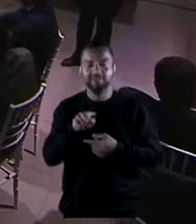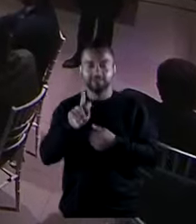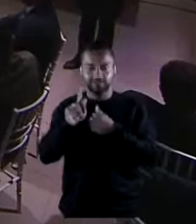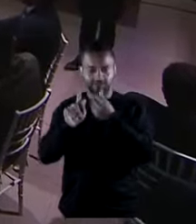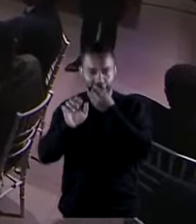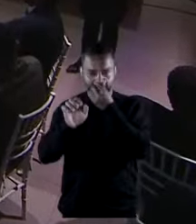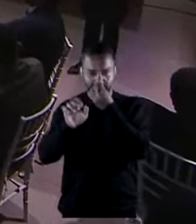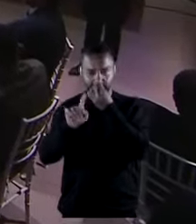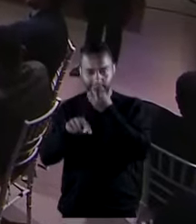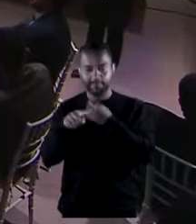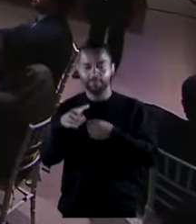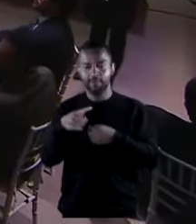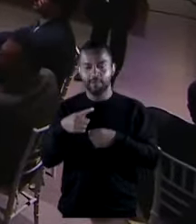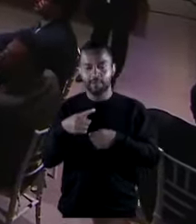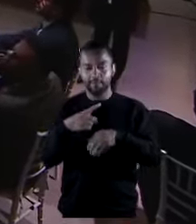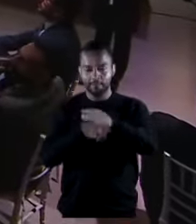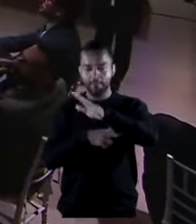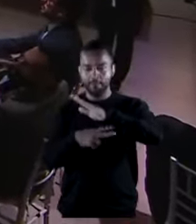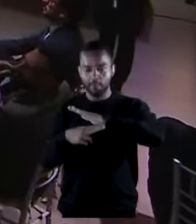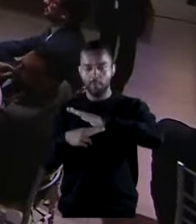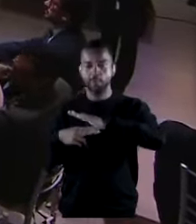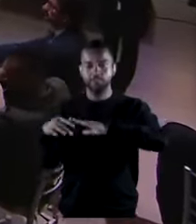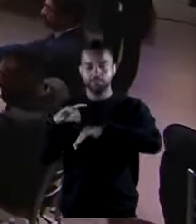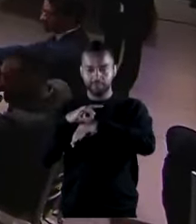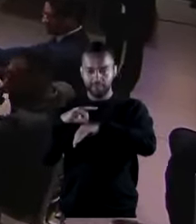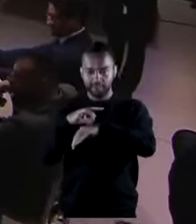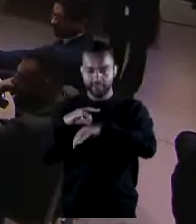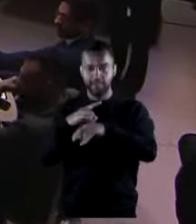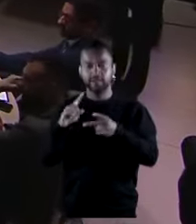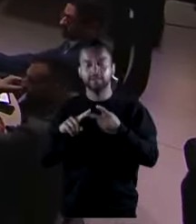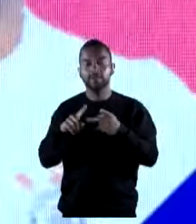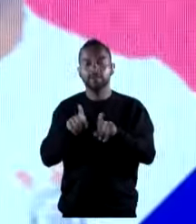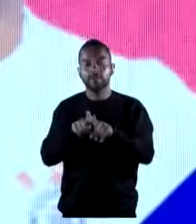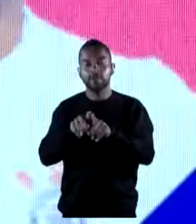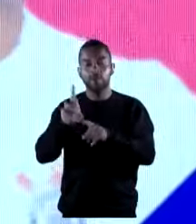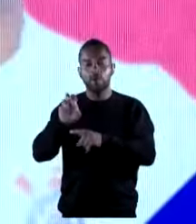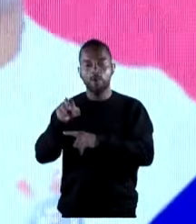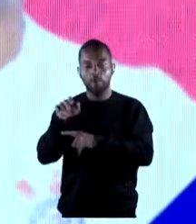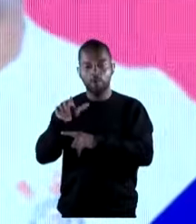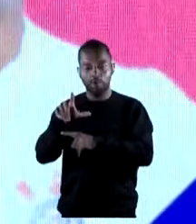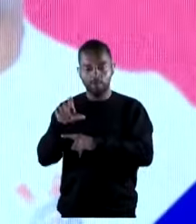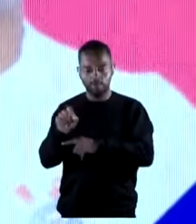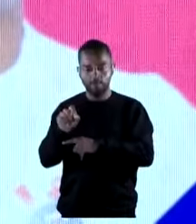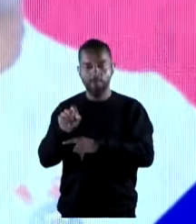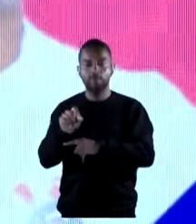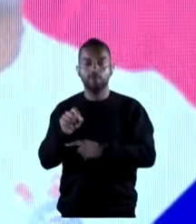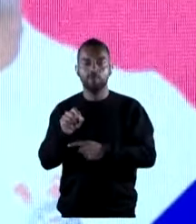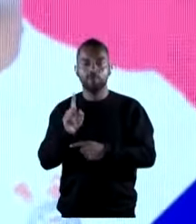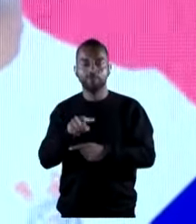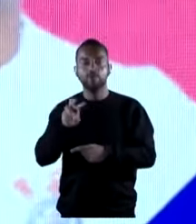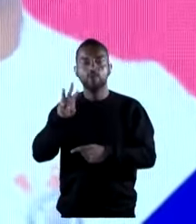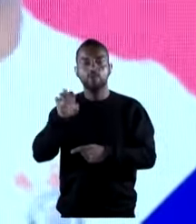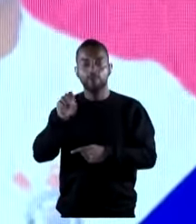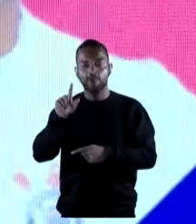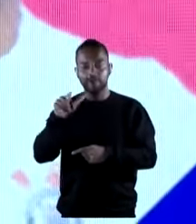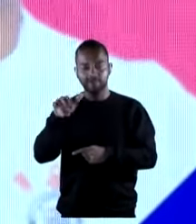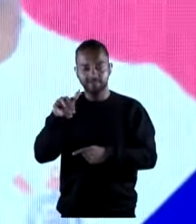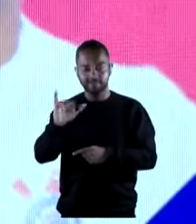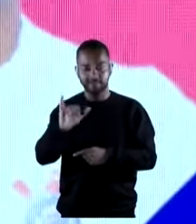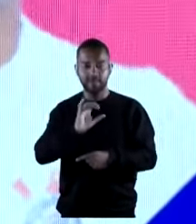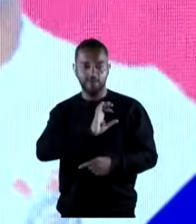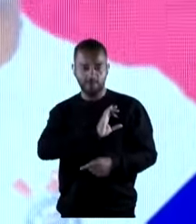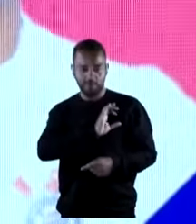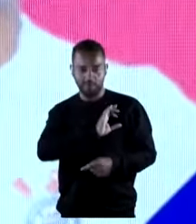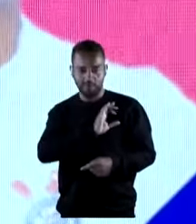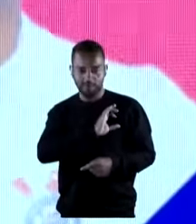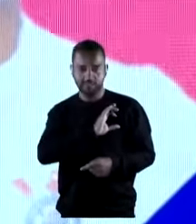Preta, Luizão do Novo Horizontino, Rômulo do Novo Horizontino, o Wesley do Corinthians e o troféu revelação Betano